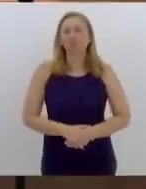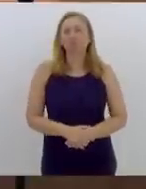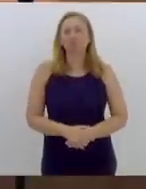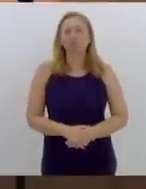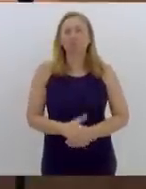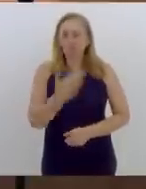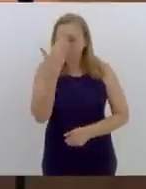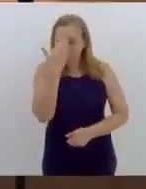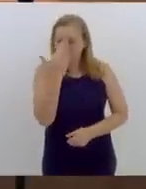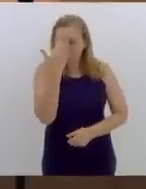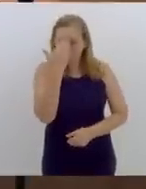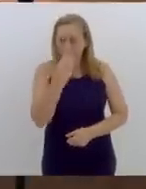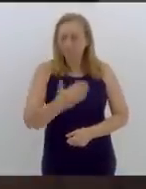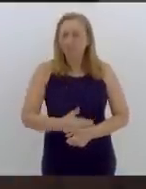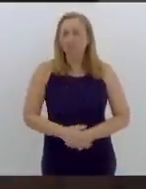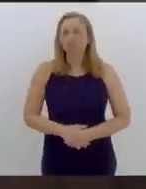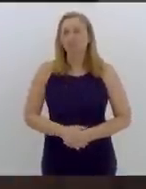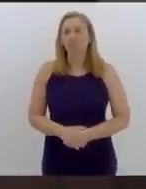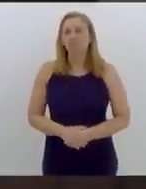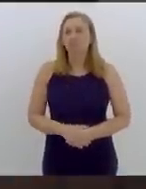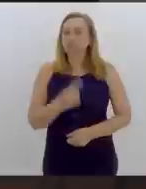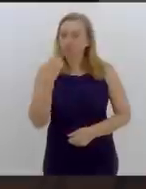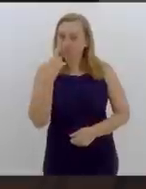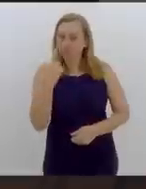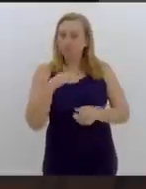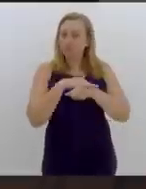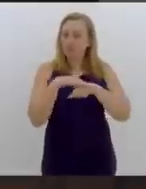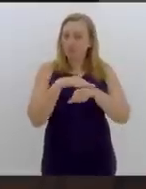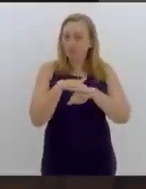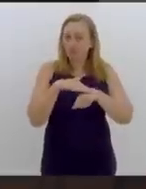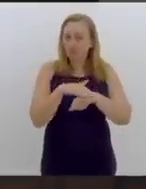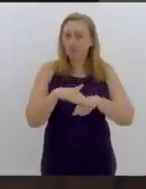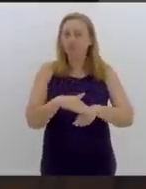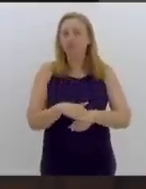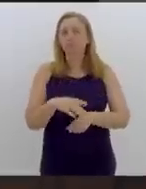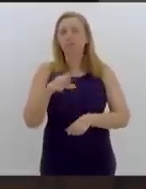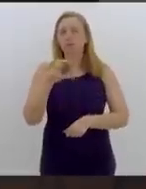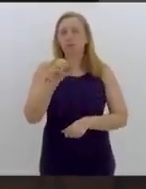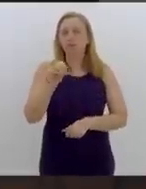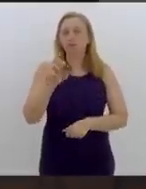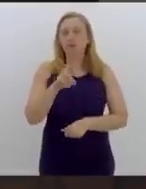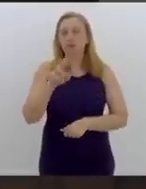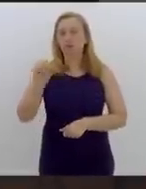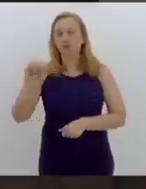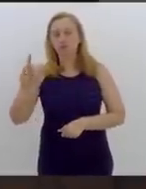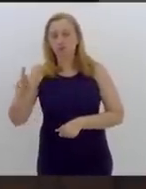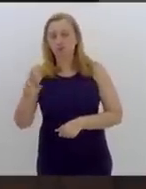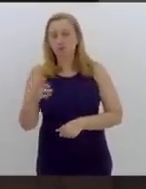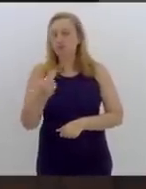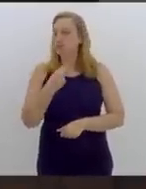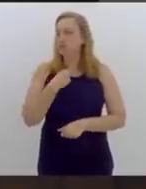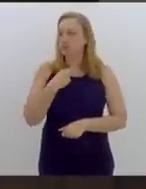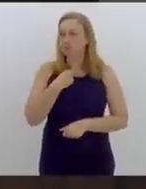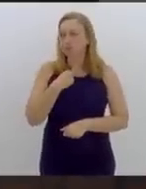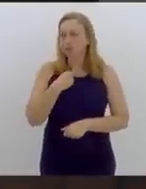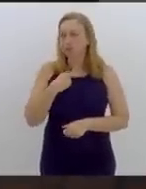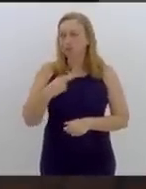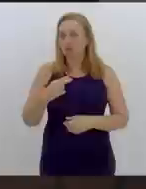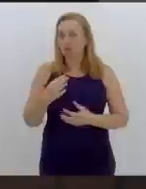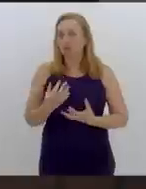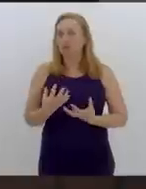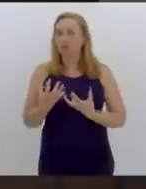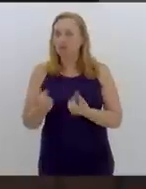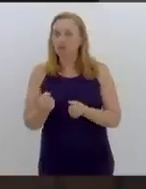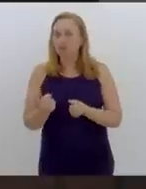nós vamos nós vamos estar vendo conversando se o corregedor não podemos atender se puder